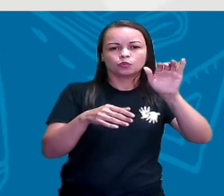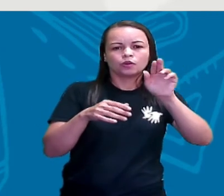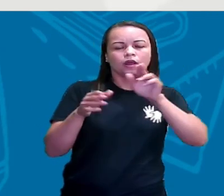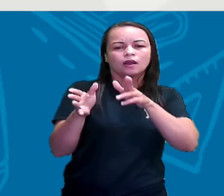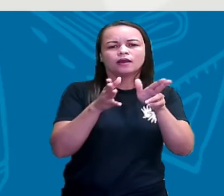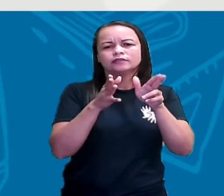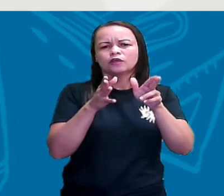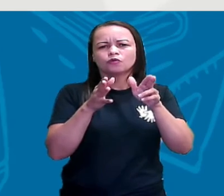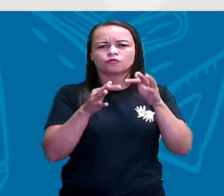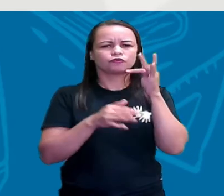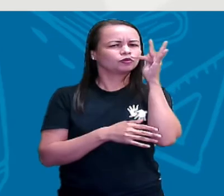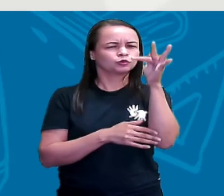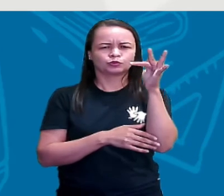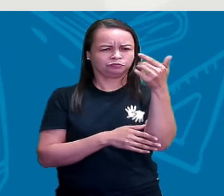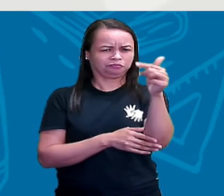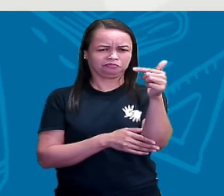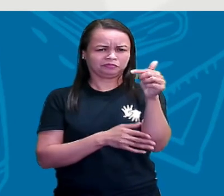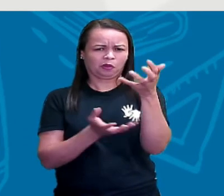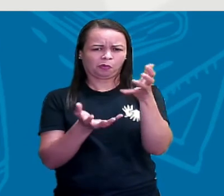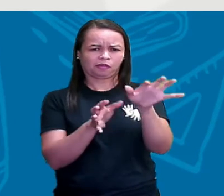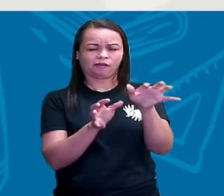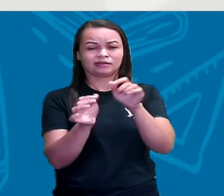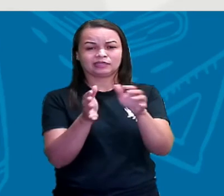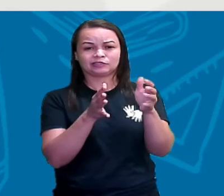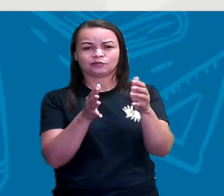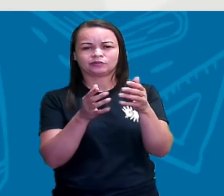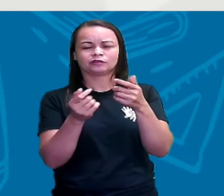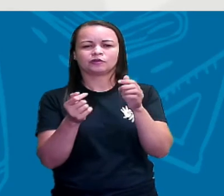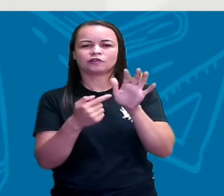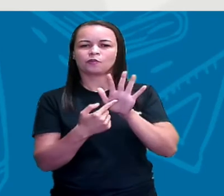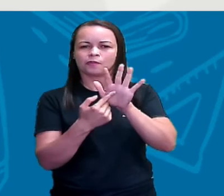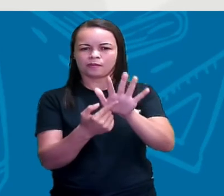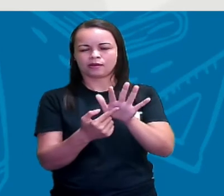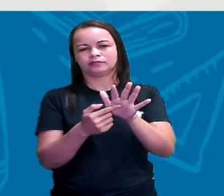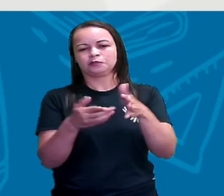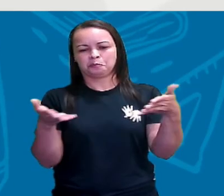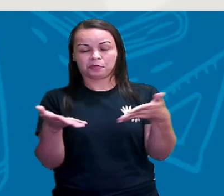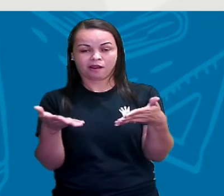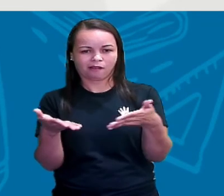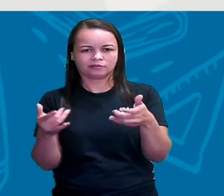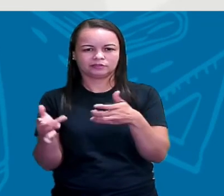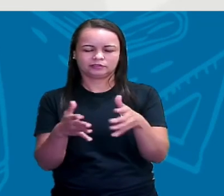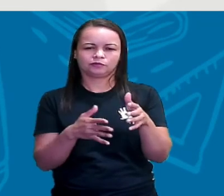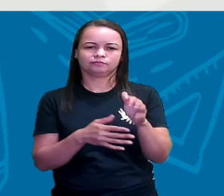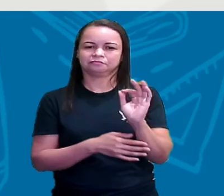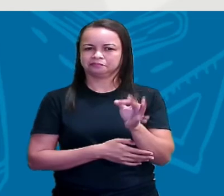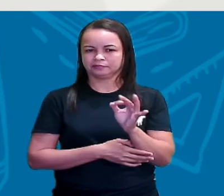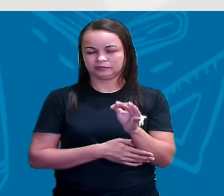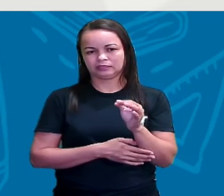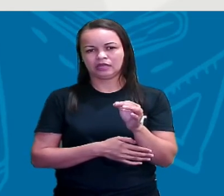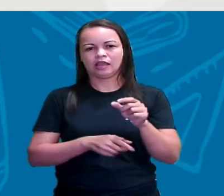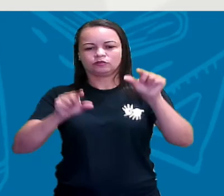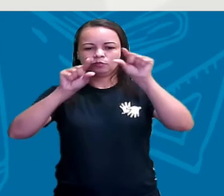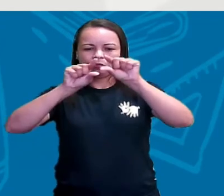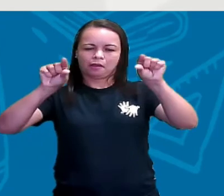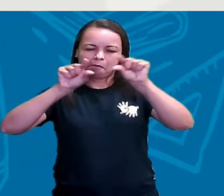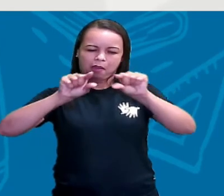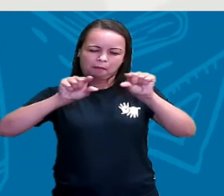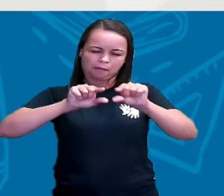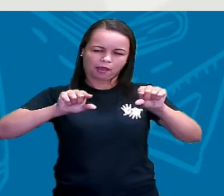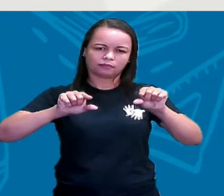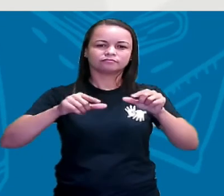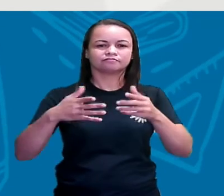futuro. Então você tirou o will, tua frase ficou parecida com o presente. Certo? E aí você construiu as três